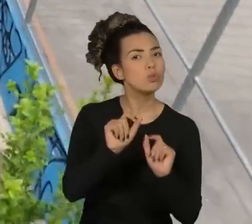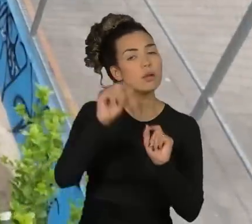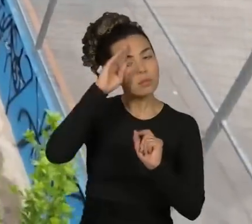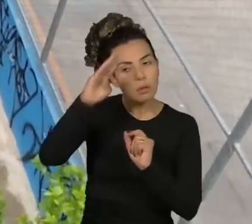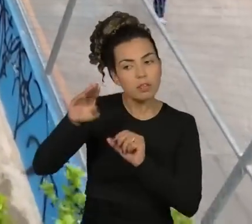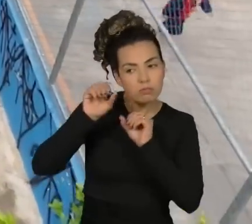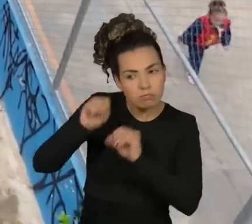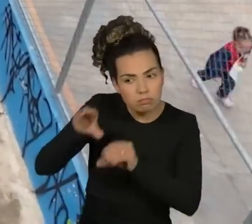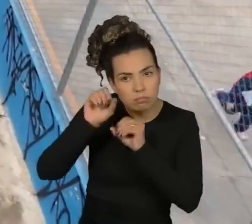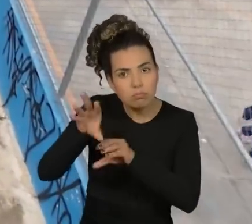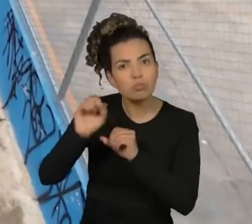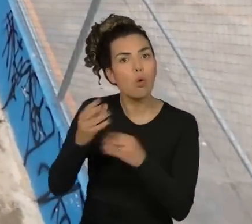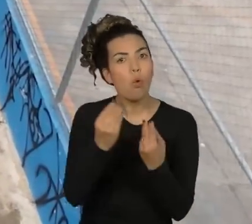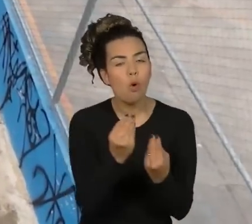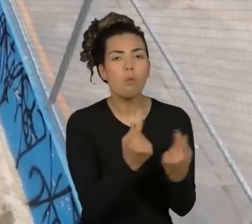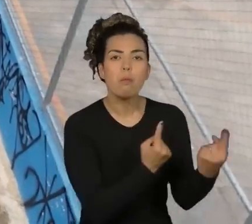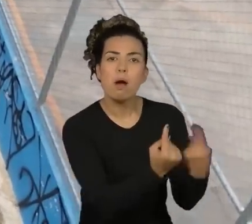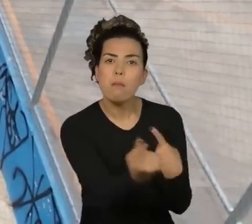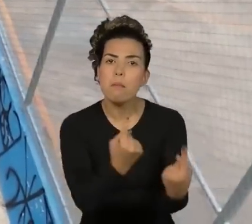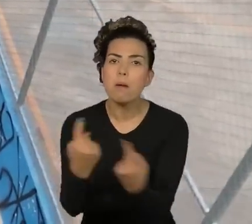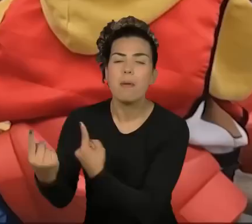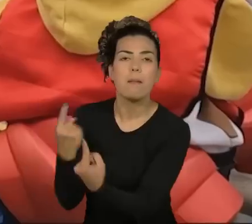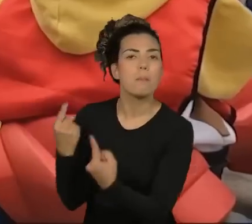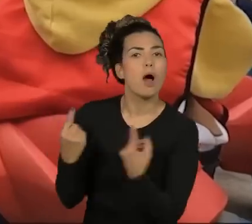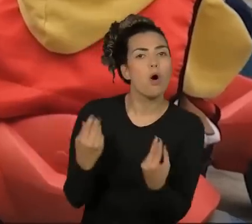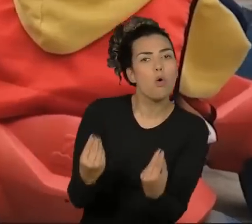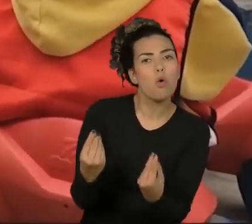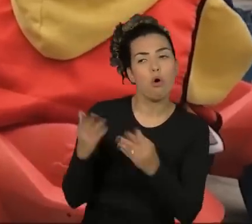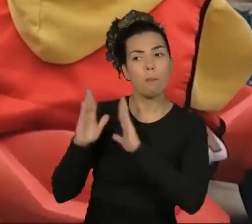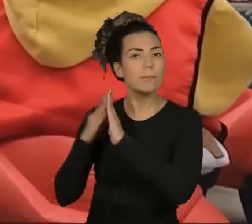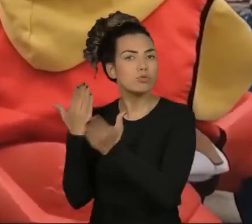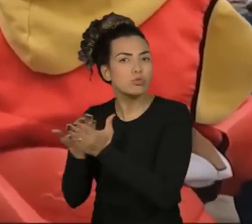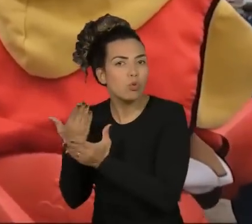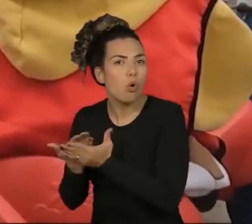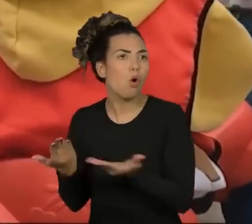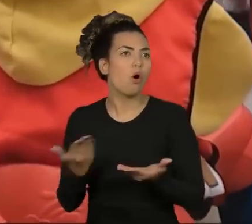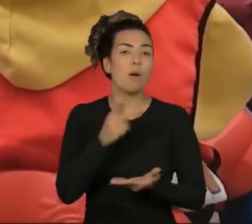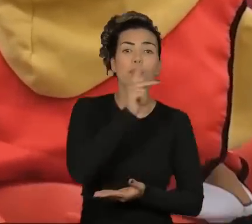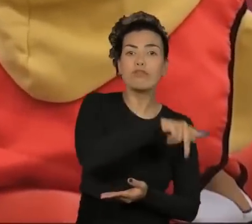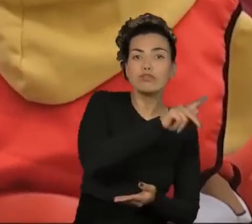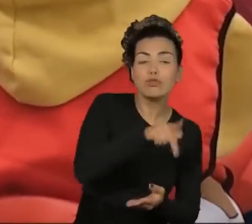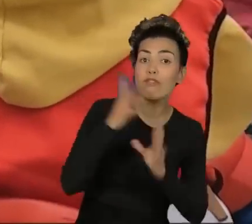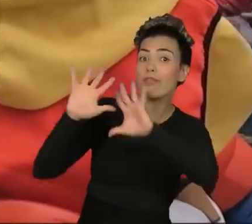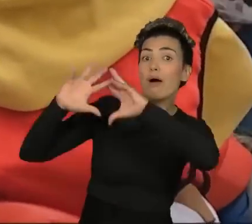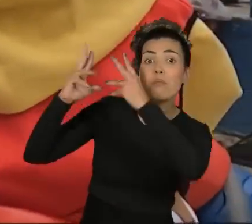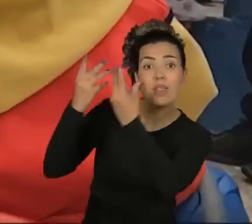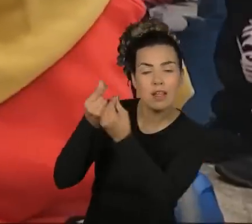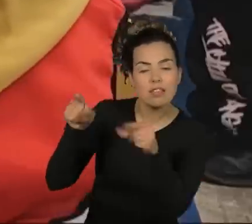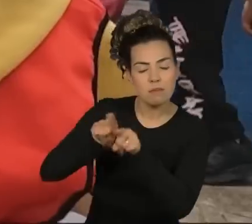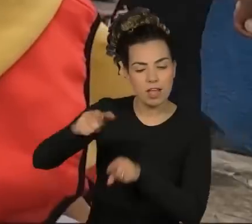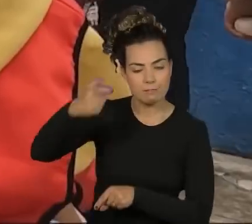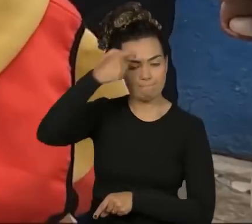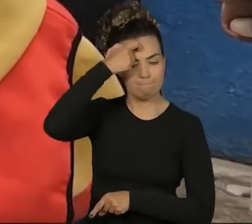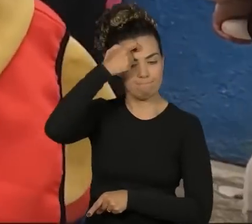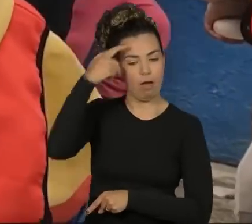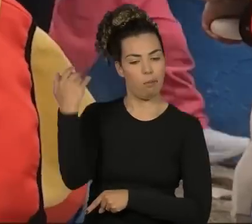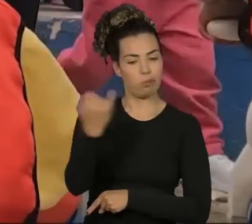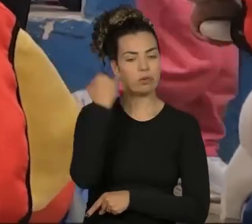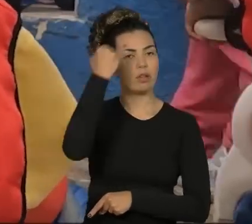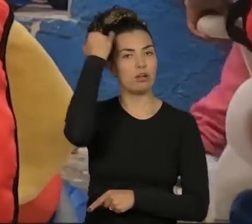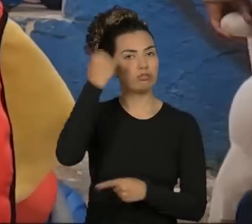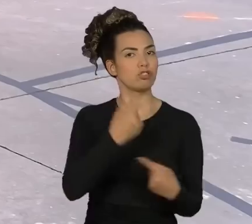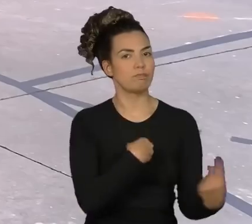ver a comunidade, a escola, os professores, os pais, envolve todo mundo nessa questão da mobilidade, da educação para o trânsito. Isso